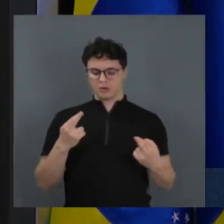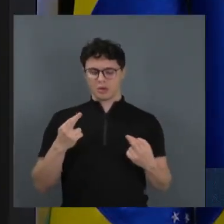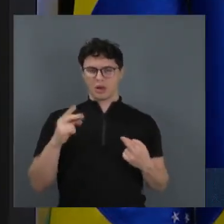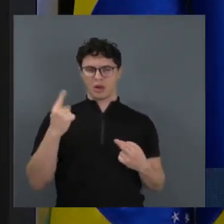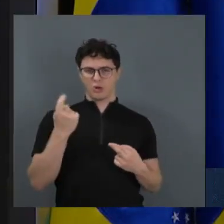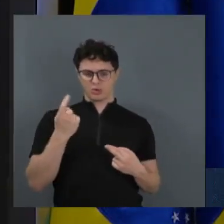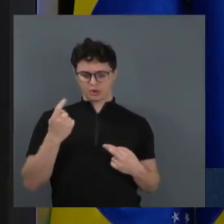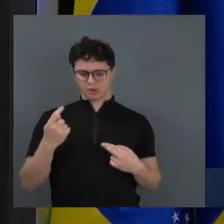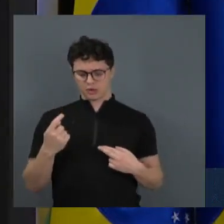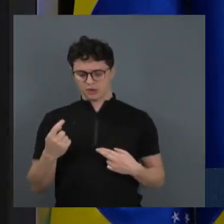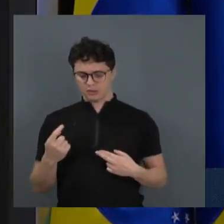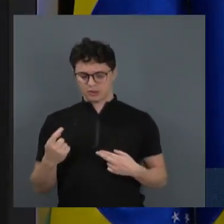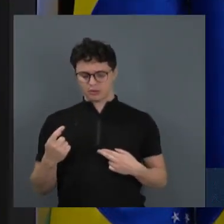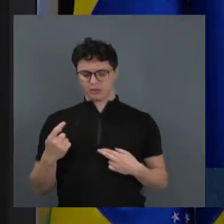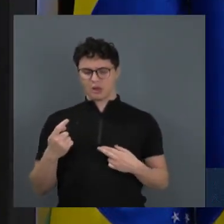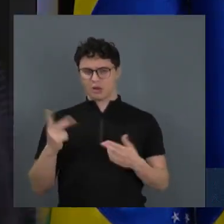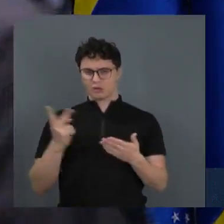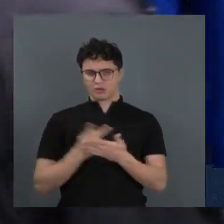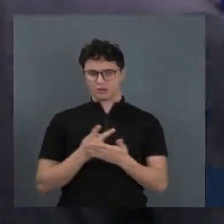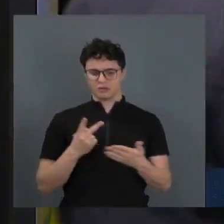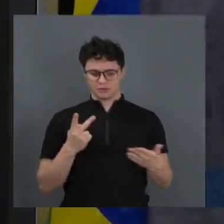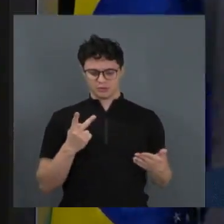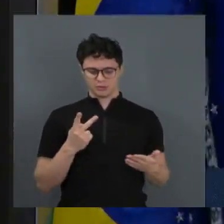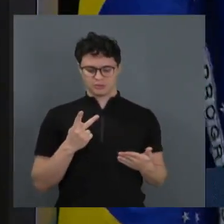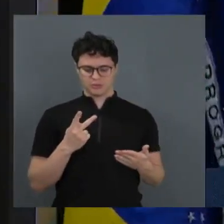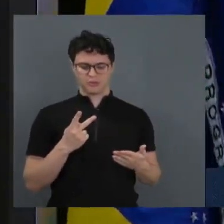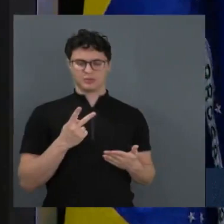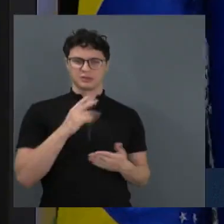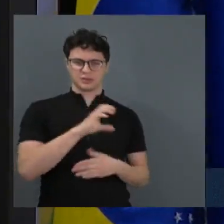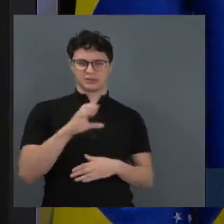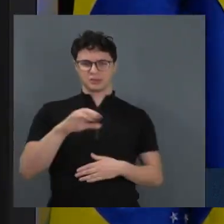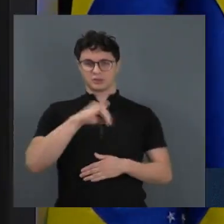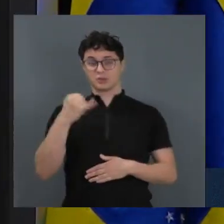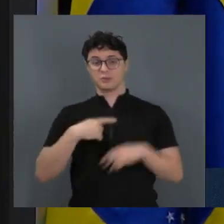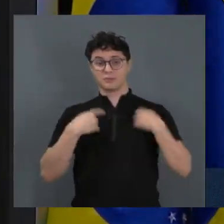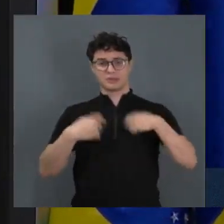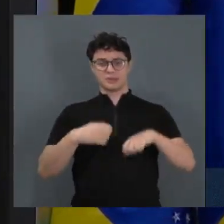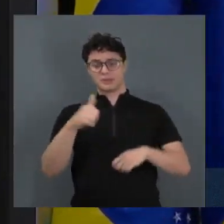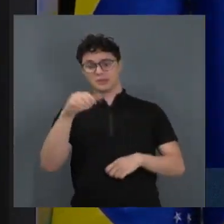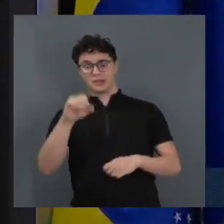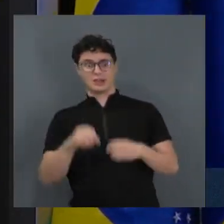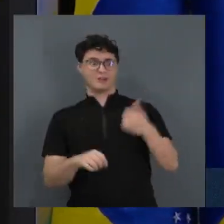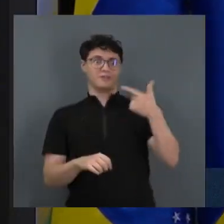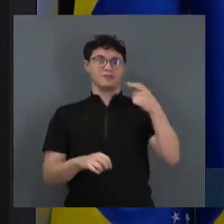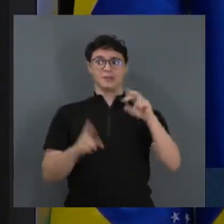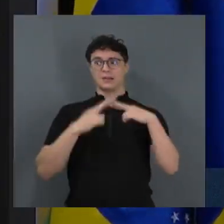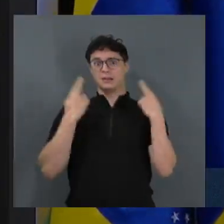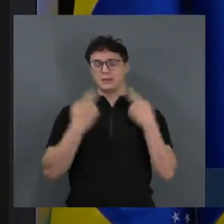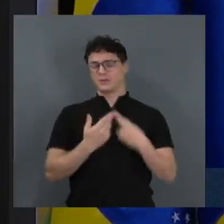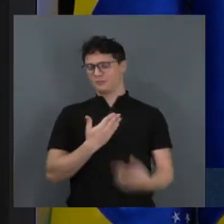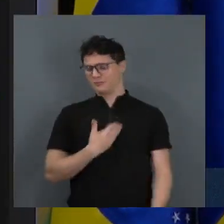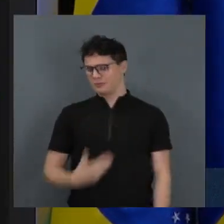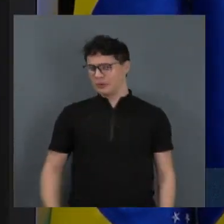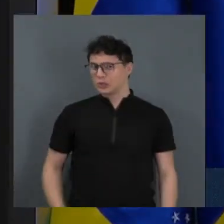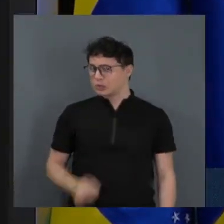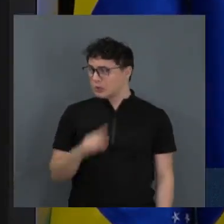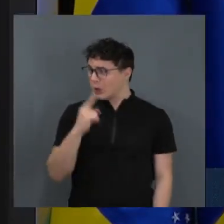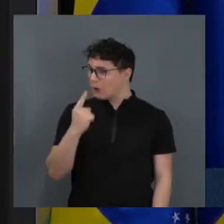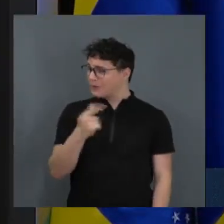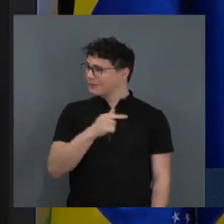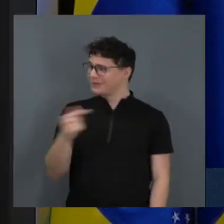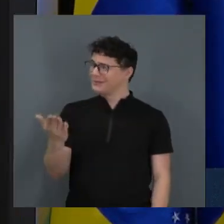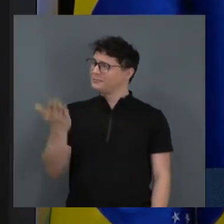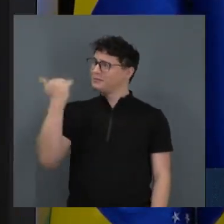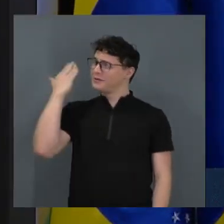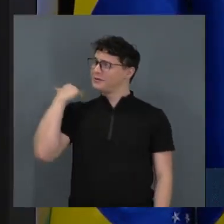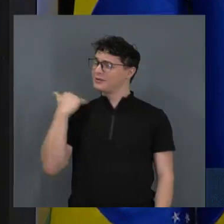na CCJ, isso aqui é um assunto que tem que ter 10, 20 audiências públicas. Só teve uma na CCJ na semana passada,